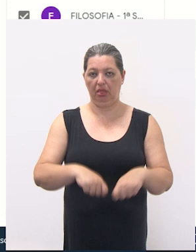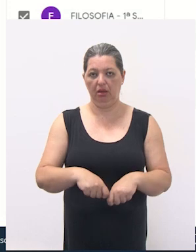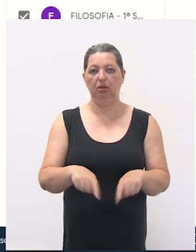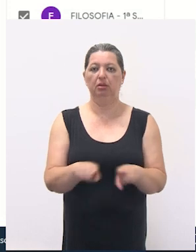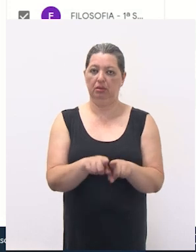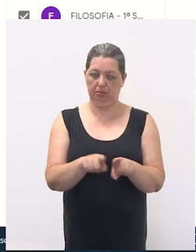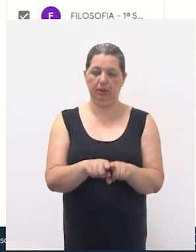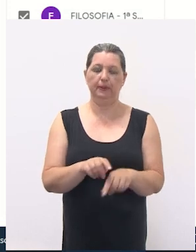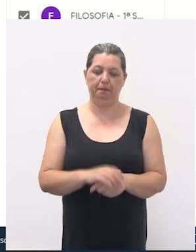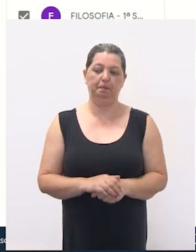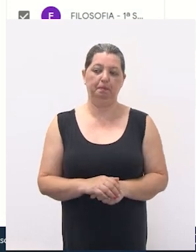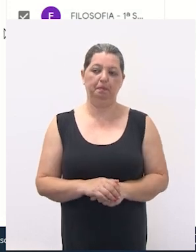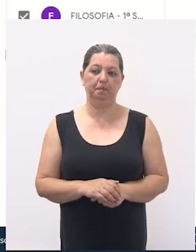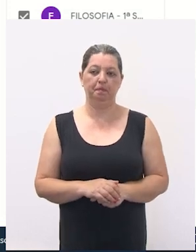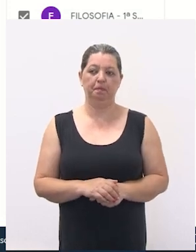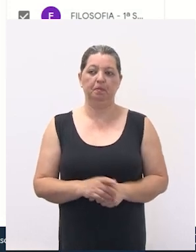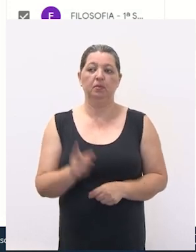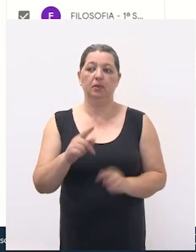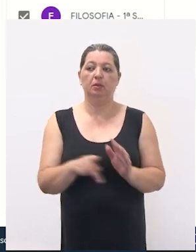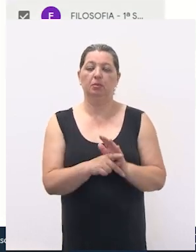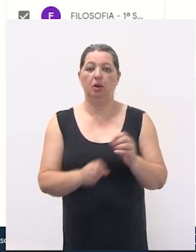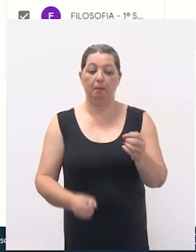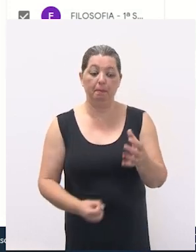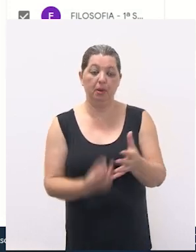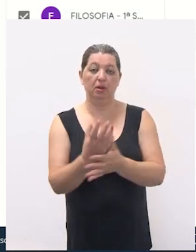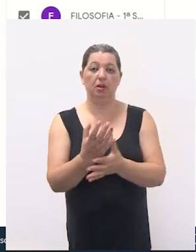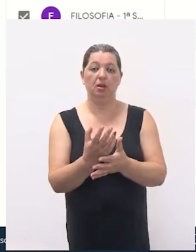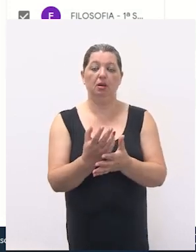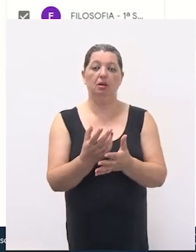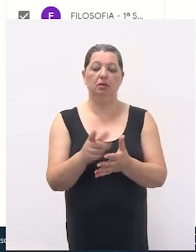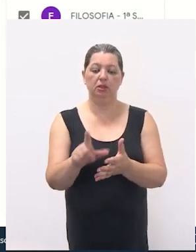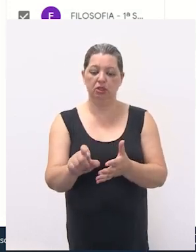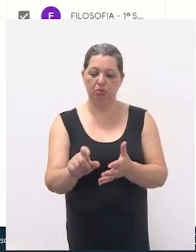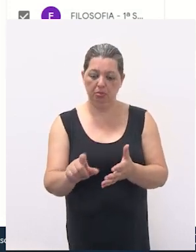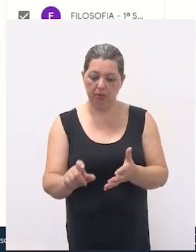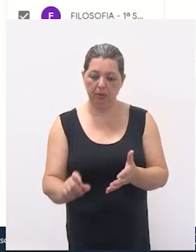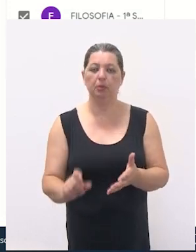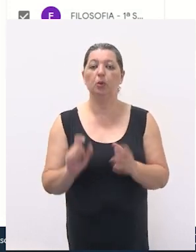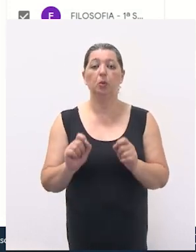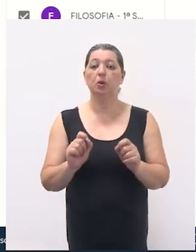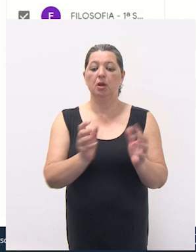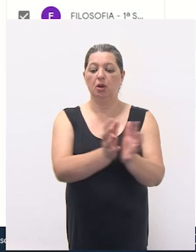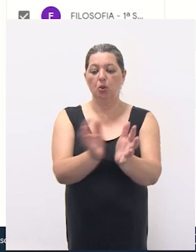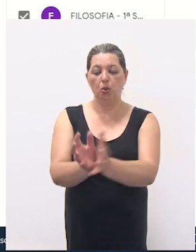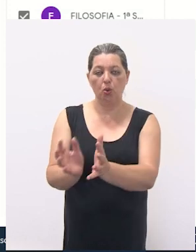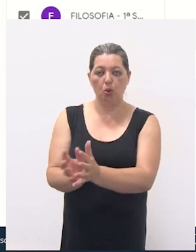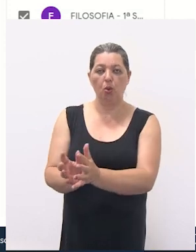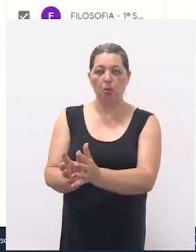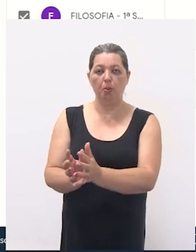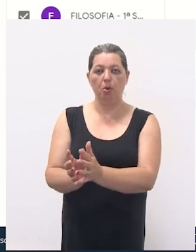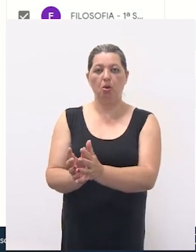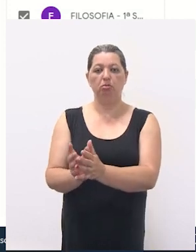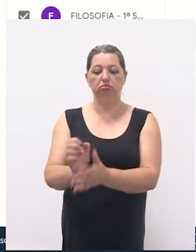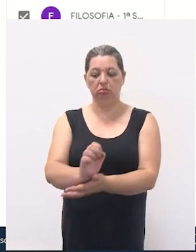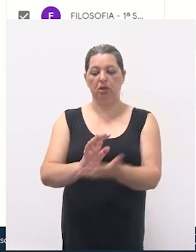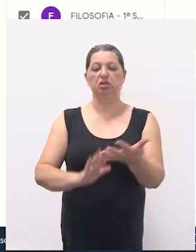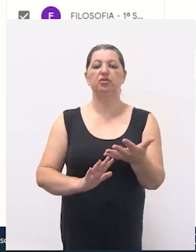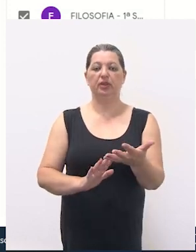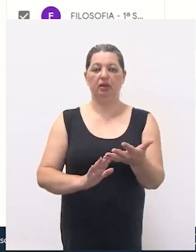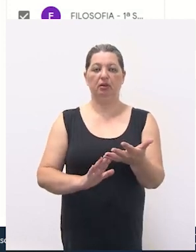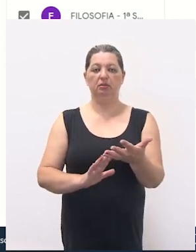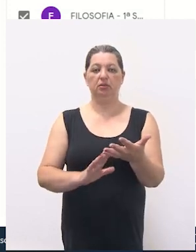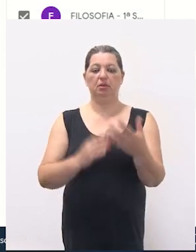também, né? De você já criar e selecionar qual turma você quer que essa atividade vai. Então, você pode fazer